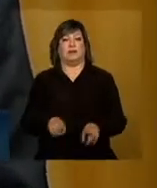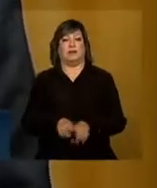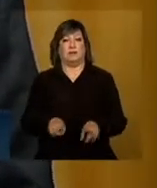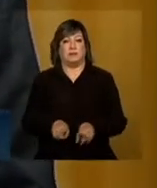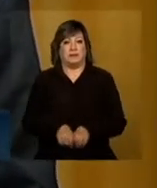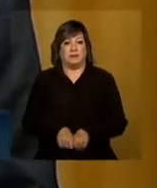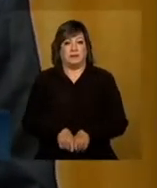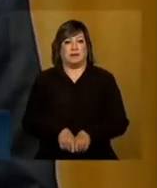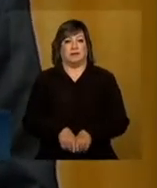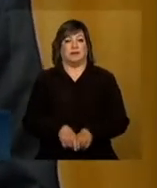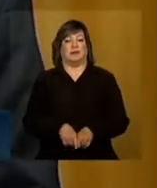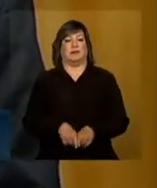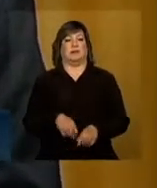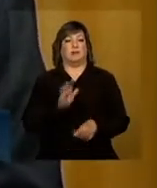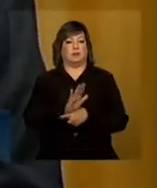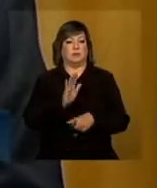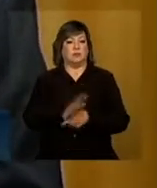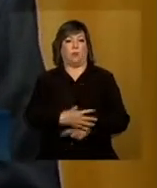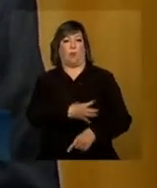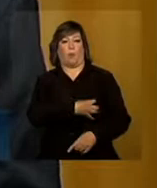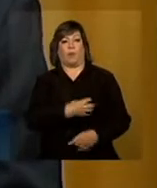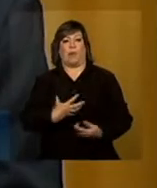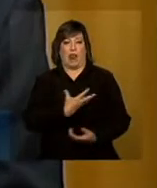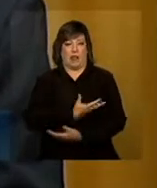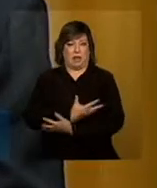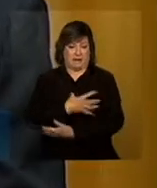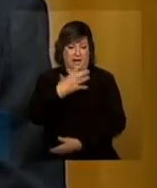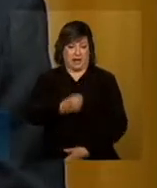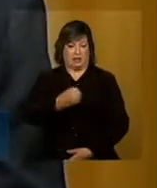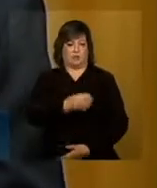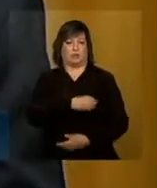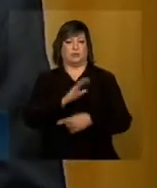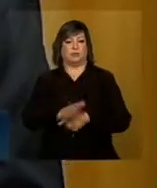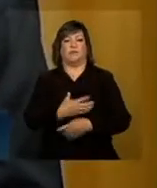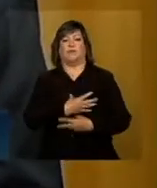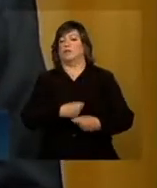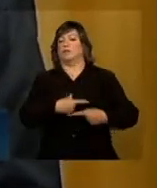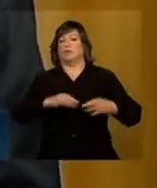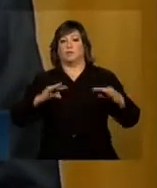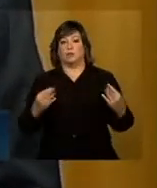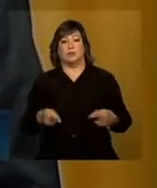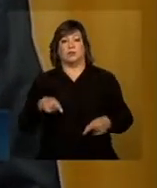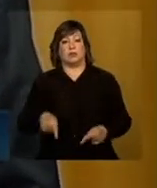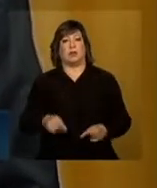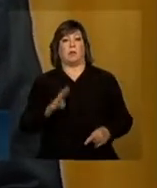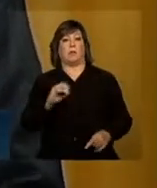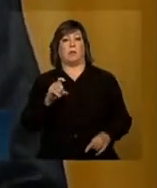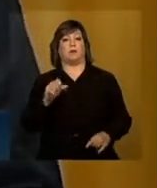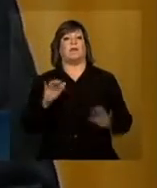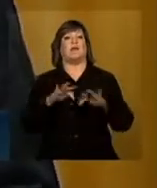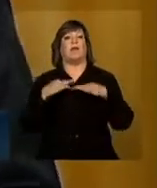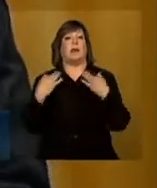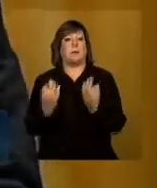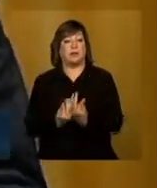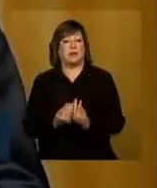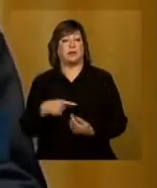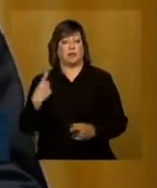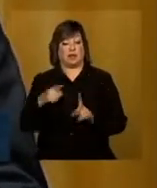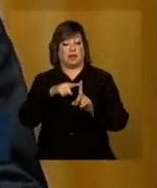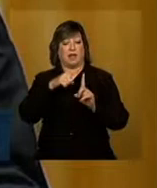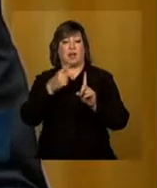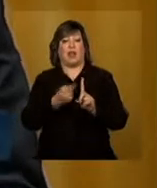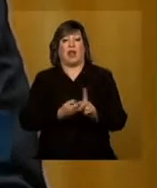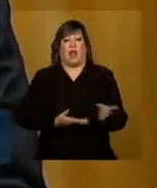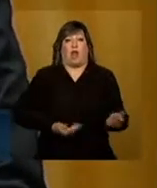do programa Bolsa Família, e com isso nós estamos captando cada vez mais gestantes precoces. Nós temos acompanhado